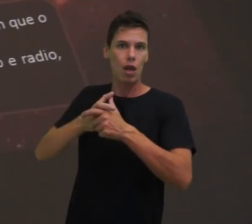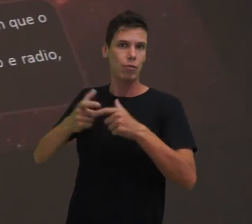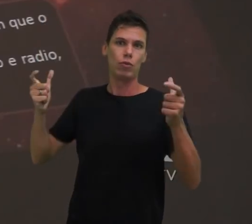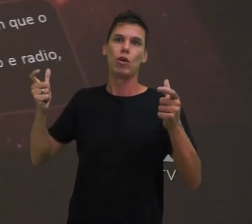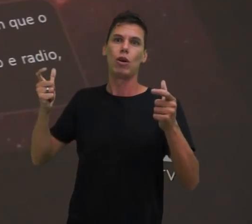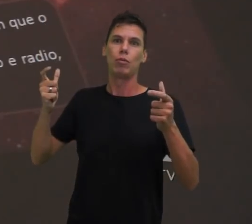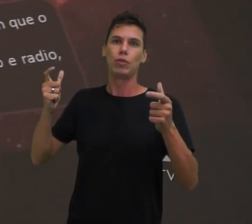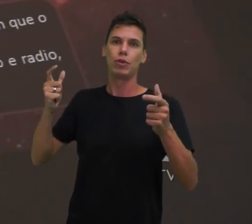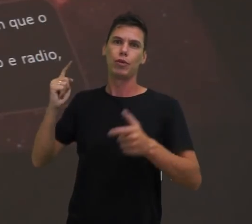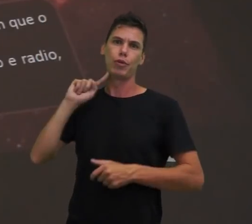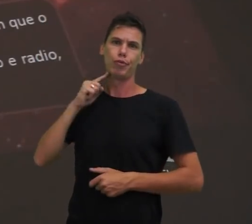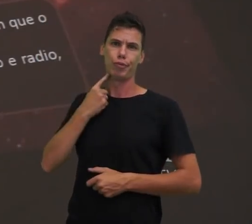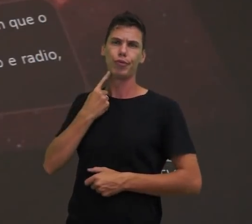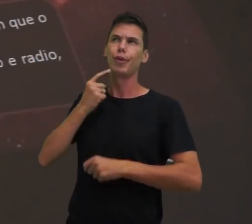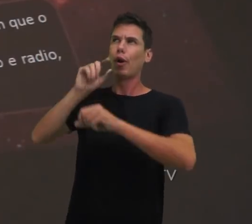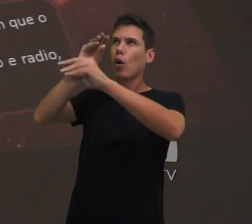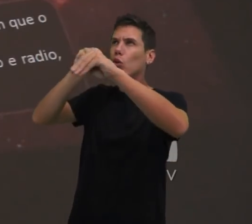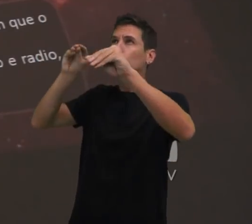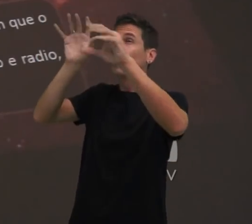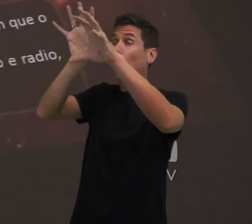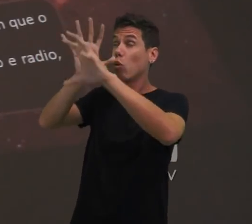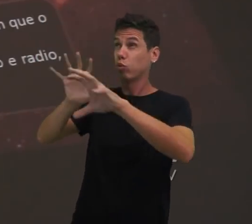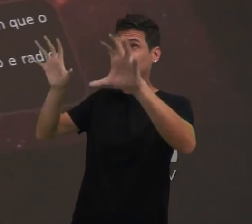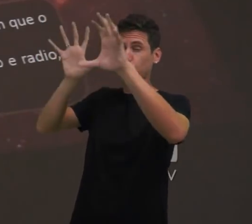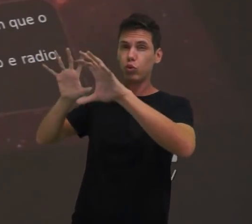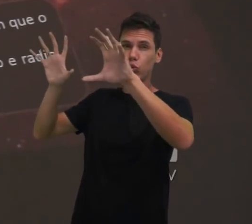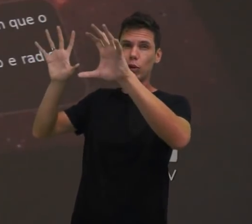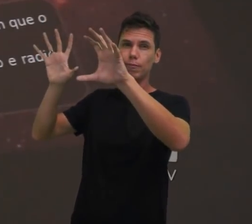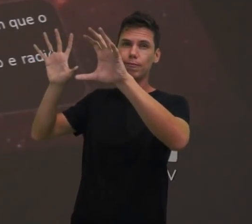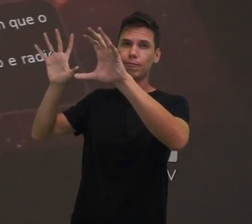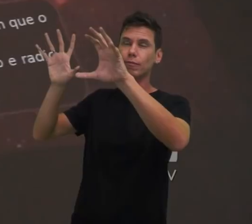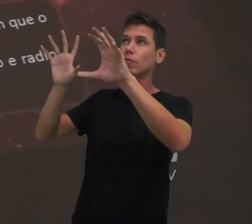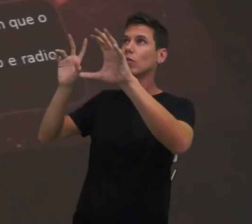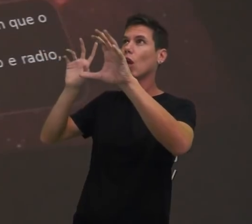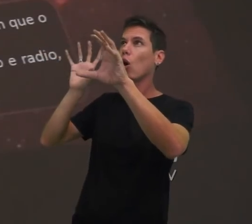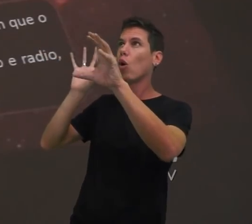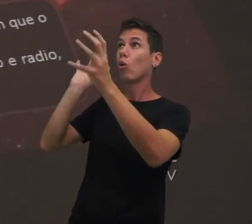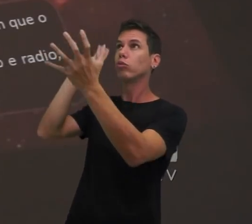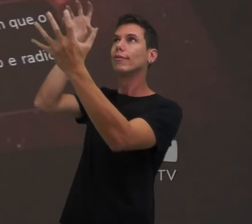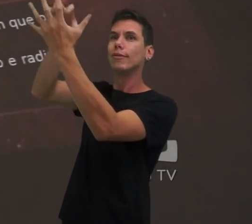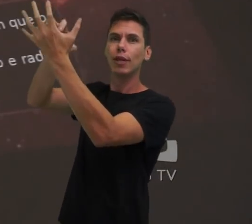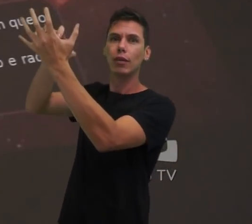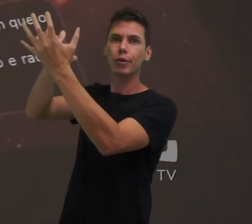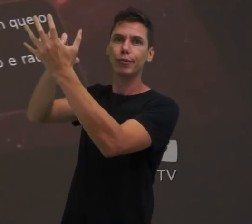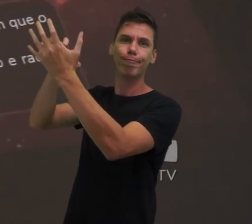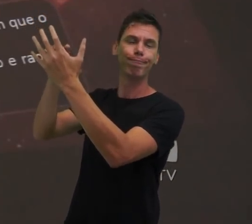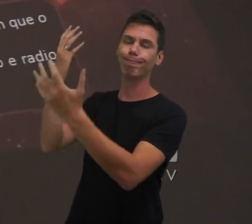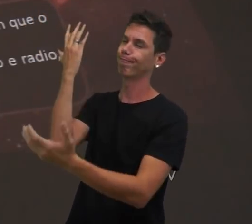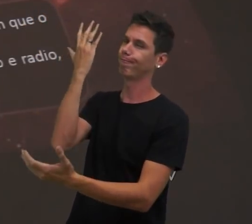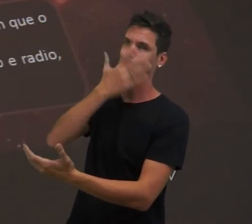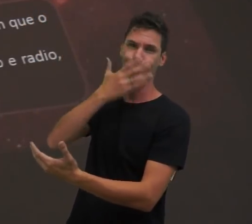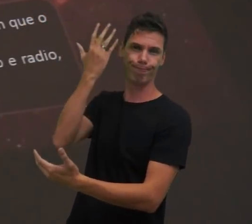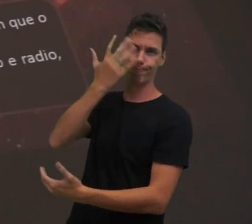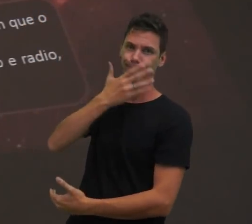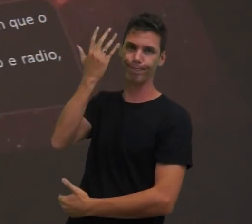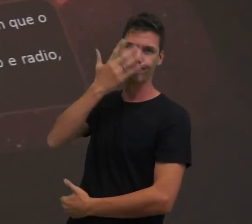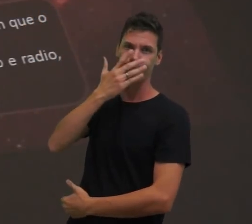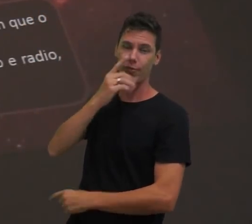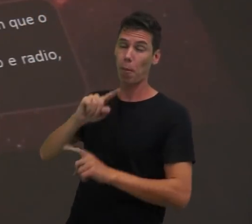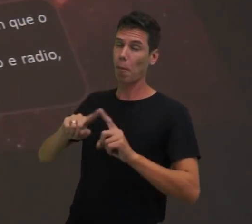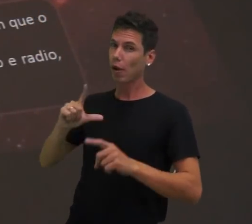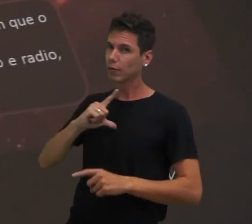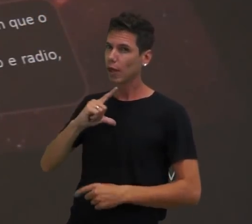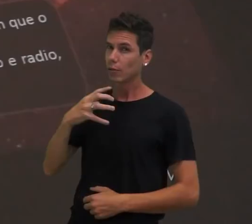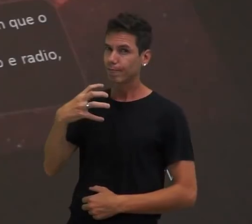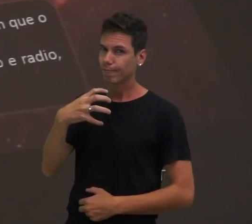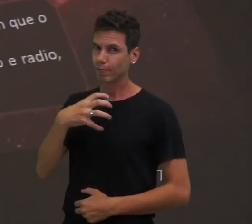ó, enormes quantidades de poeira ao longo da nossa linha divisada impede que o centro da Via Láctea seja observado em luz visível, tá? Mas